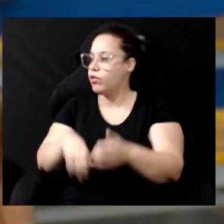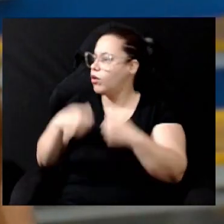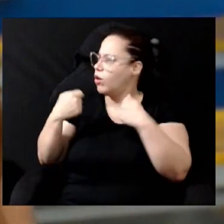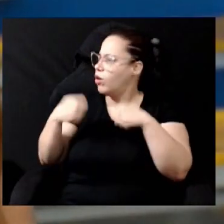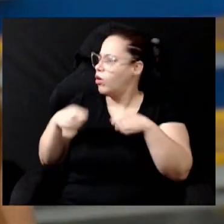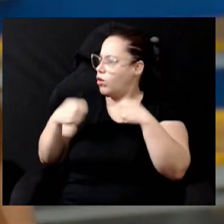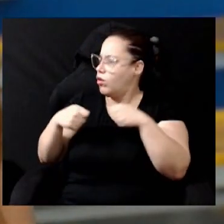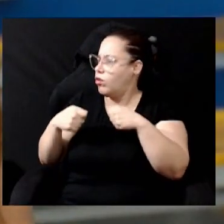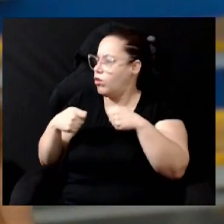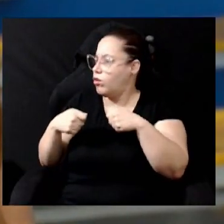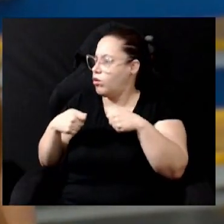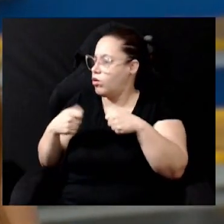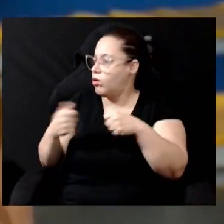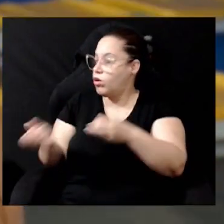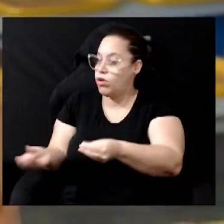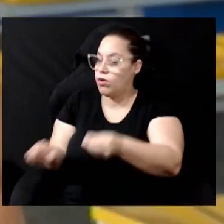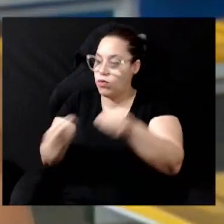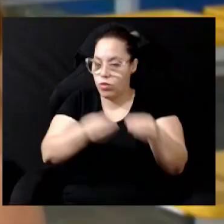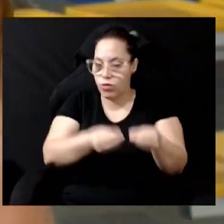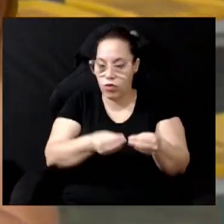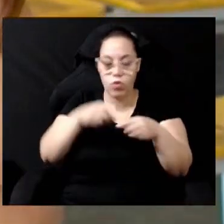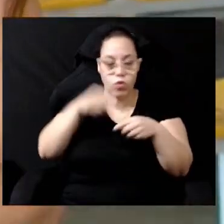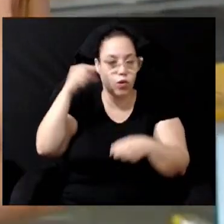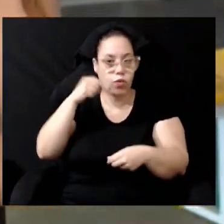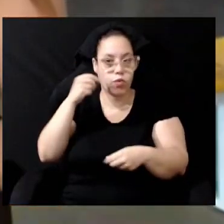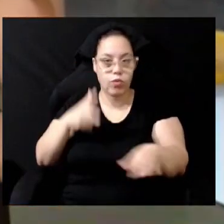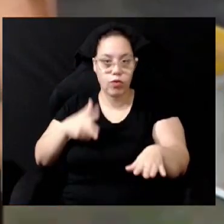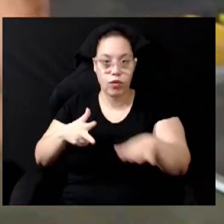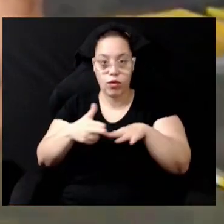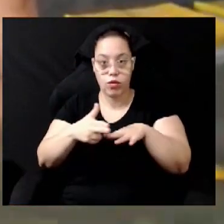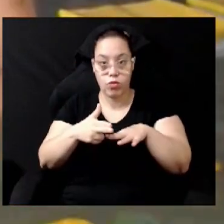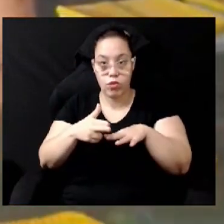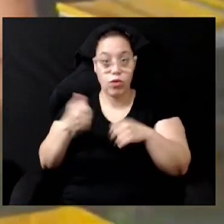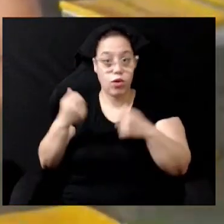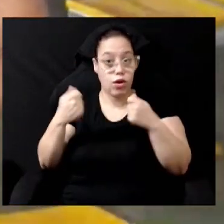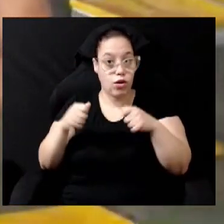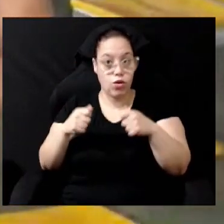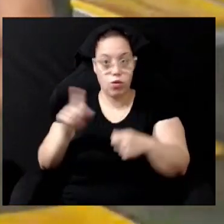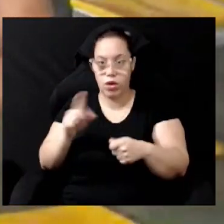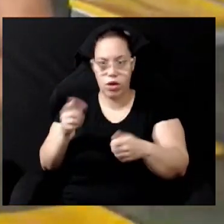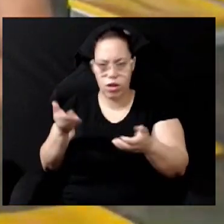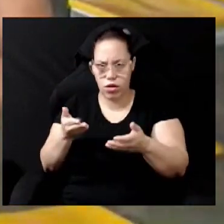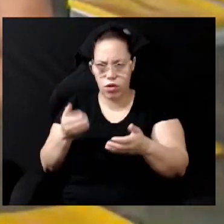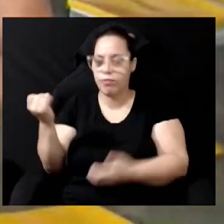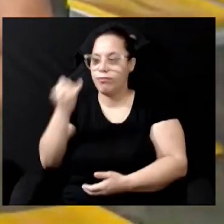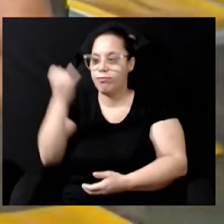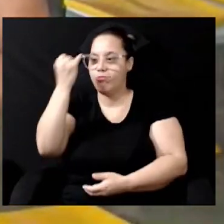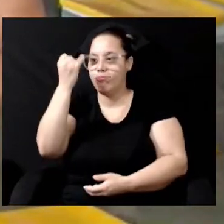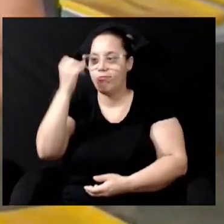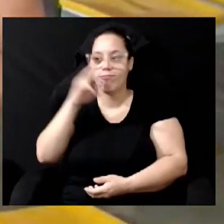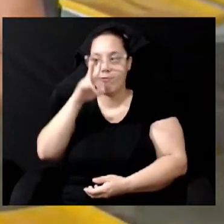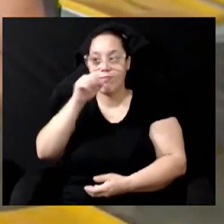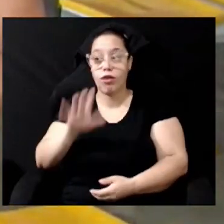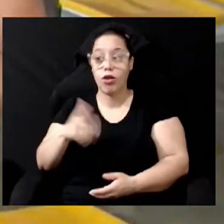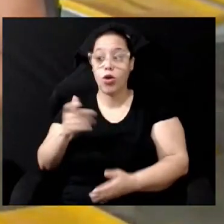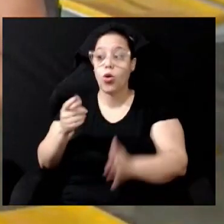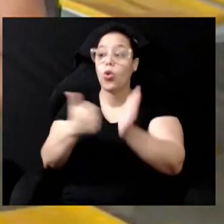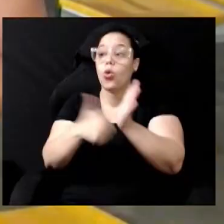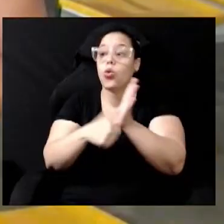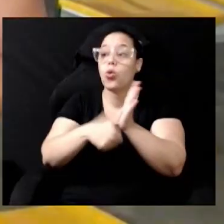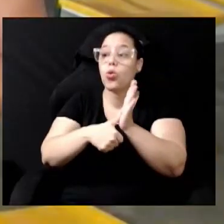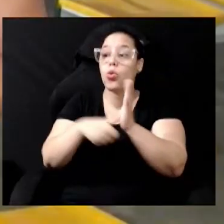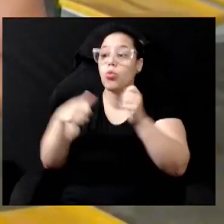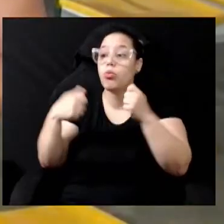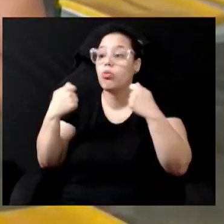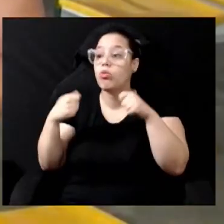vai trazer aí os gatinhos para castração? Não precisa trazer hoje, é importante reforçar, mas o que documentos são precisos para